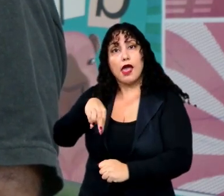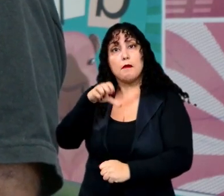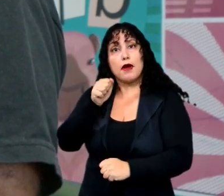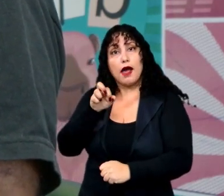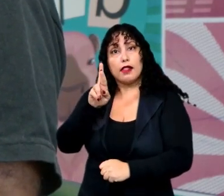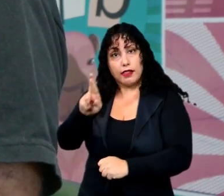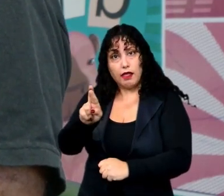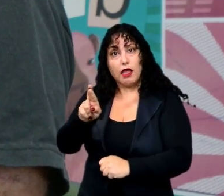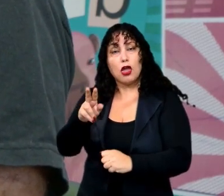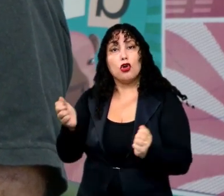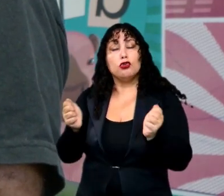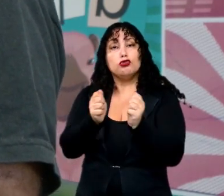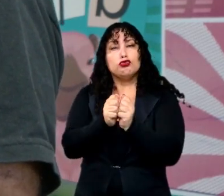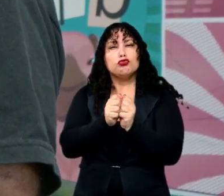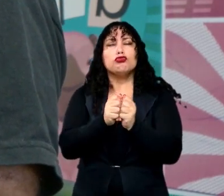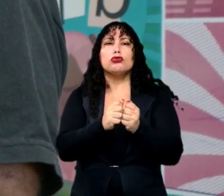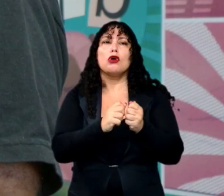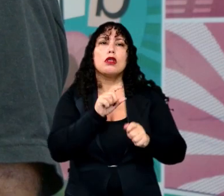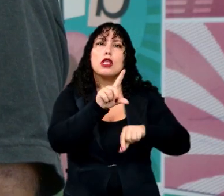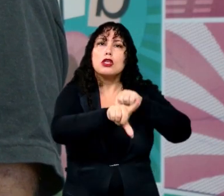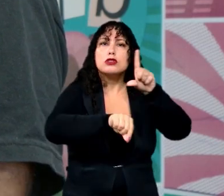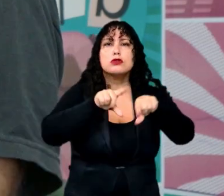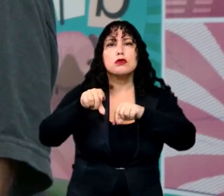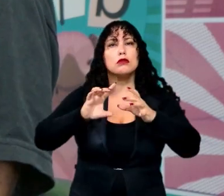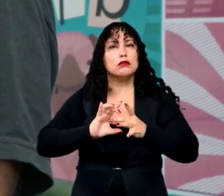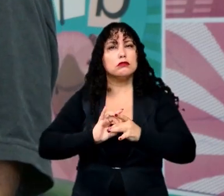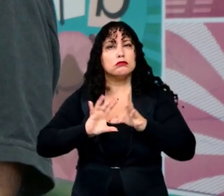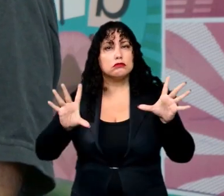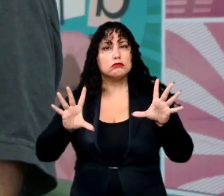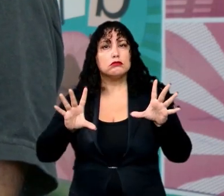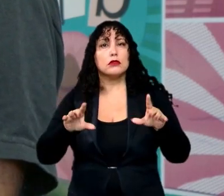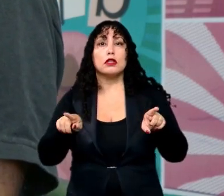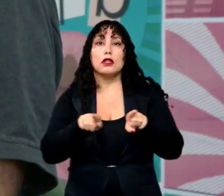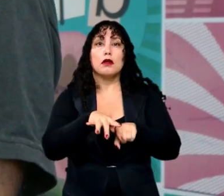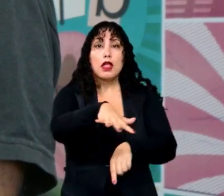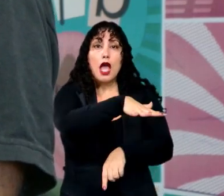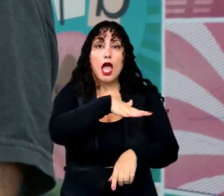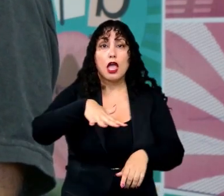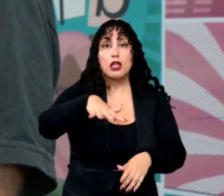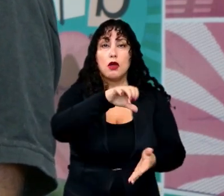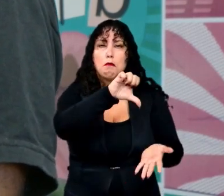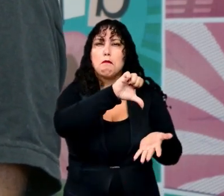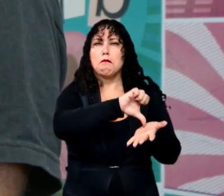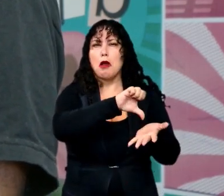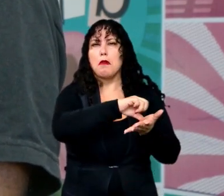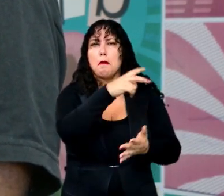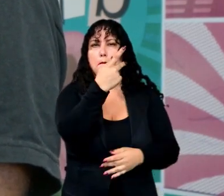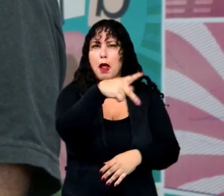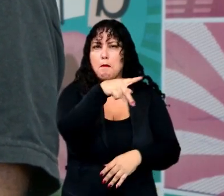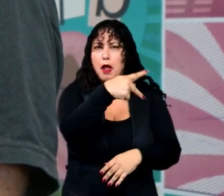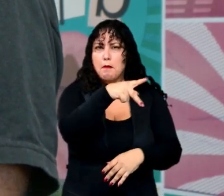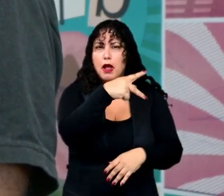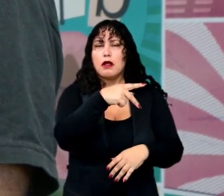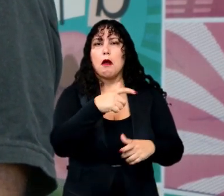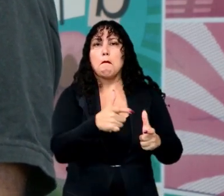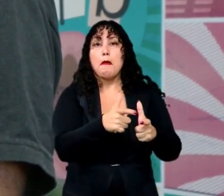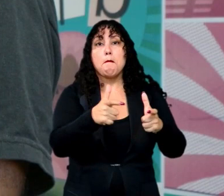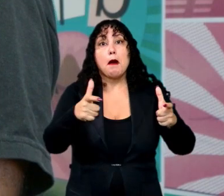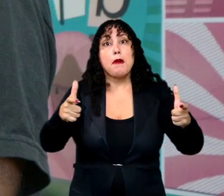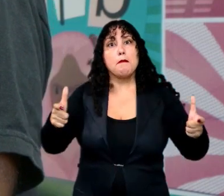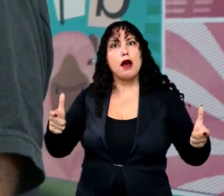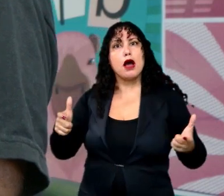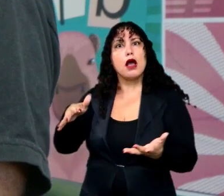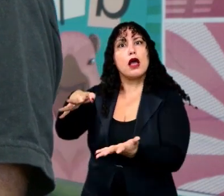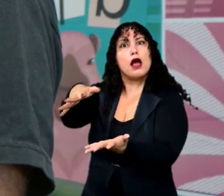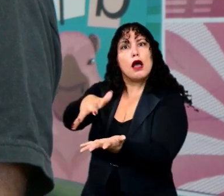as alternativas disponíveis nós temos o na região de Planaltina a maior região Agropecuária do DF